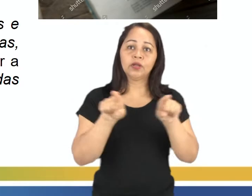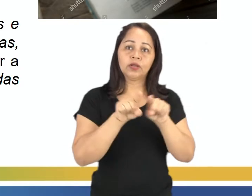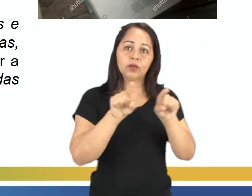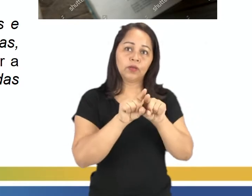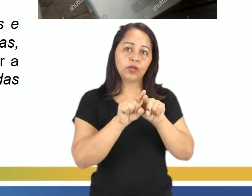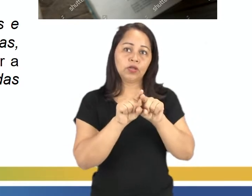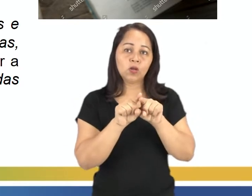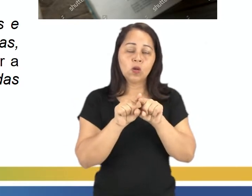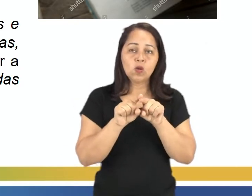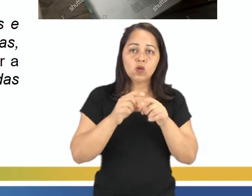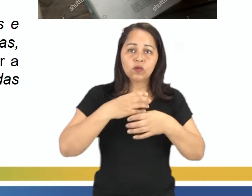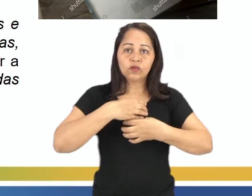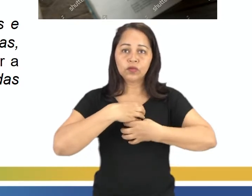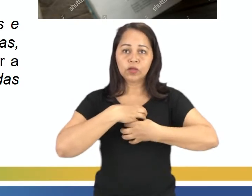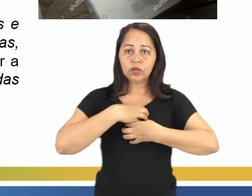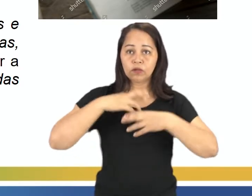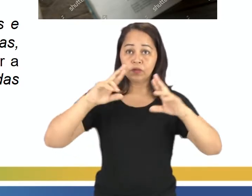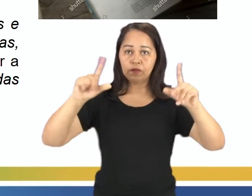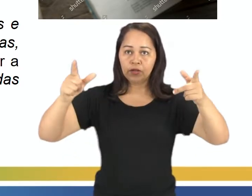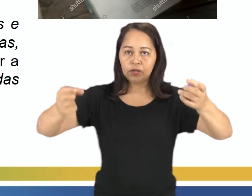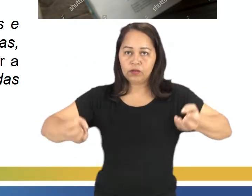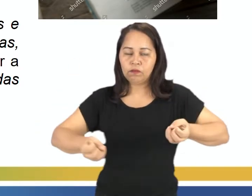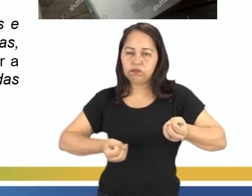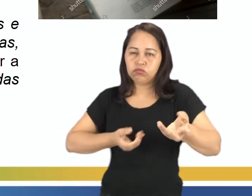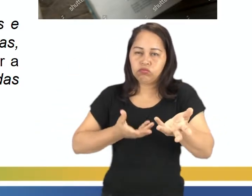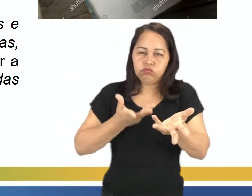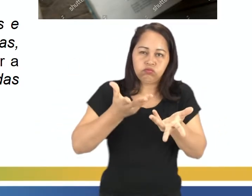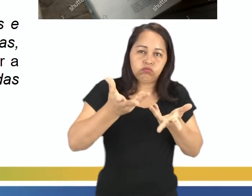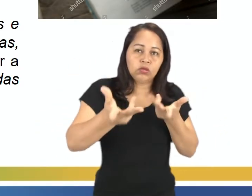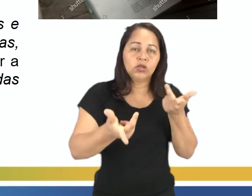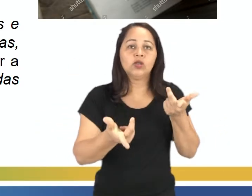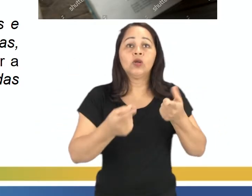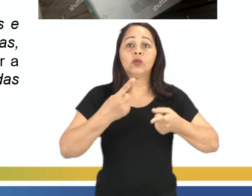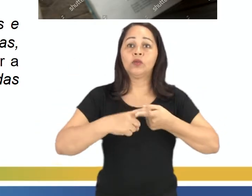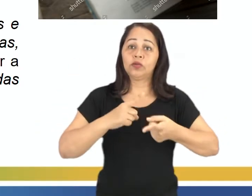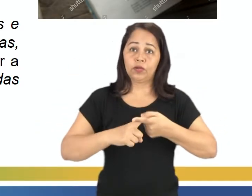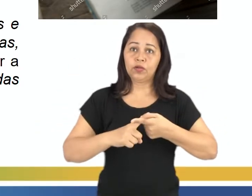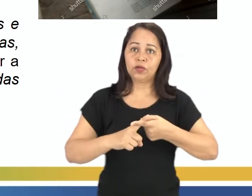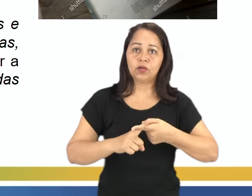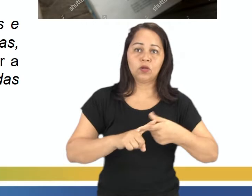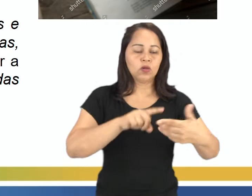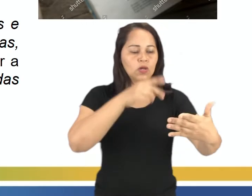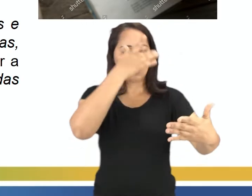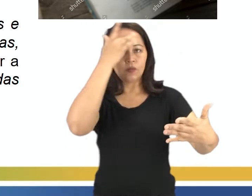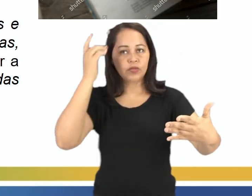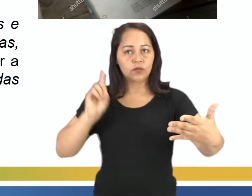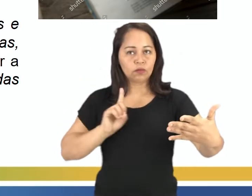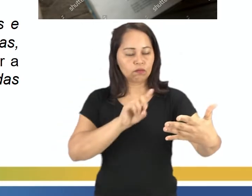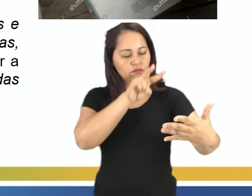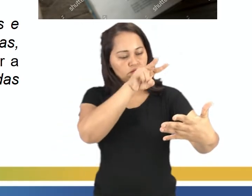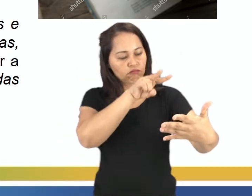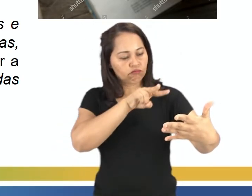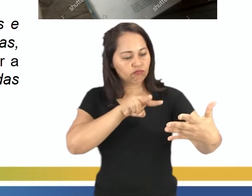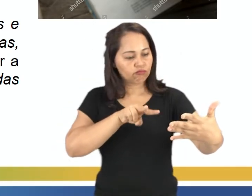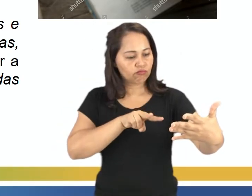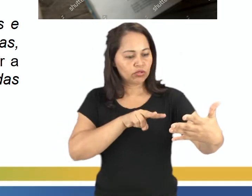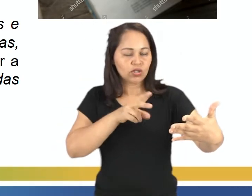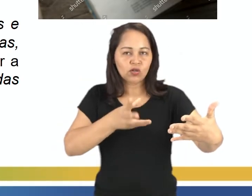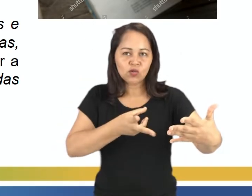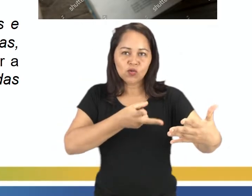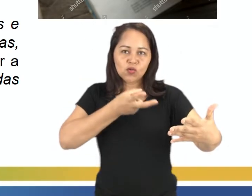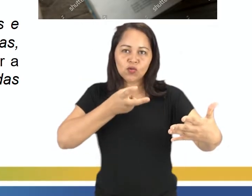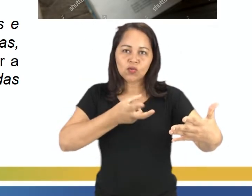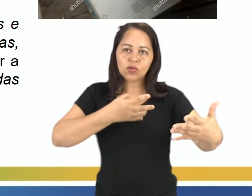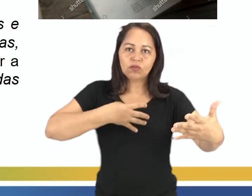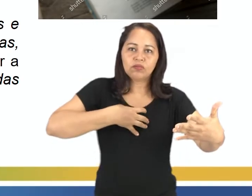outras leituras além da linear, pois sua organização sugere ao leitor a associação de palavras ou expressões